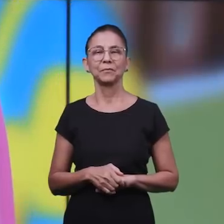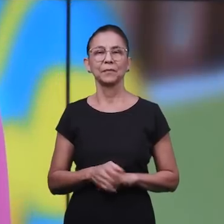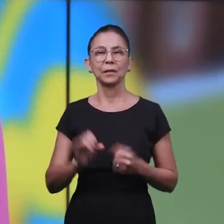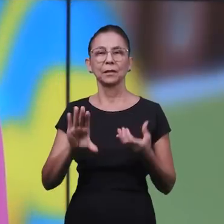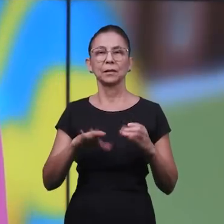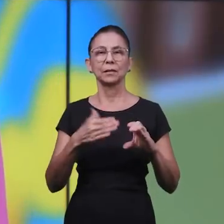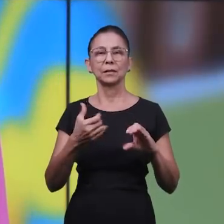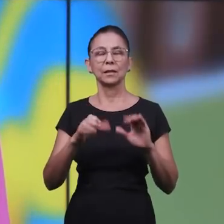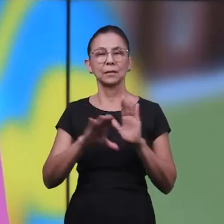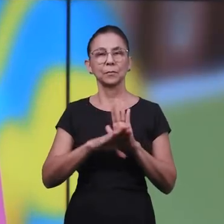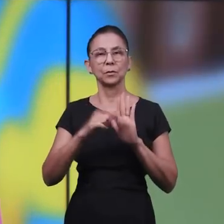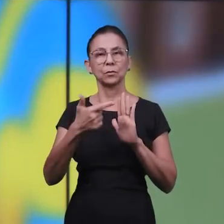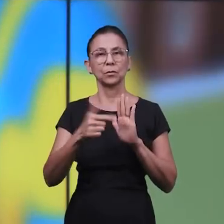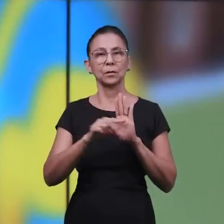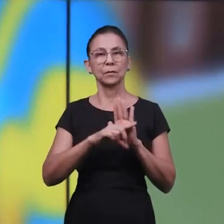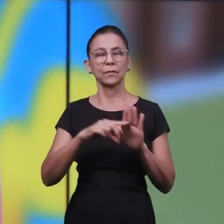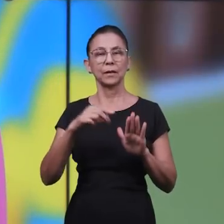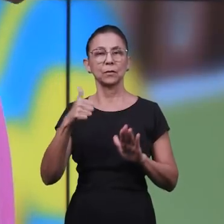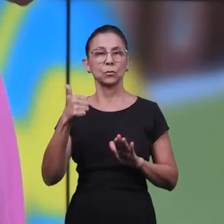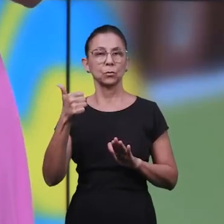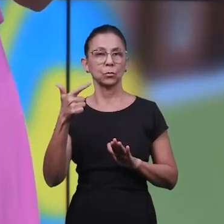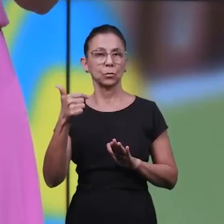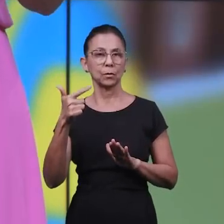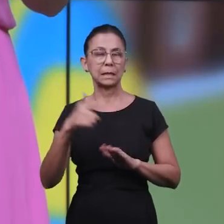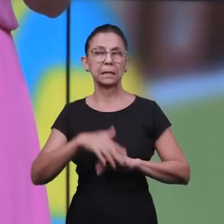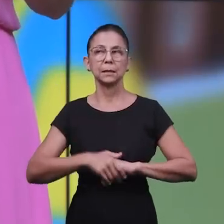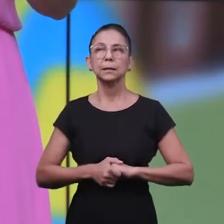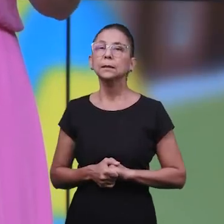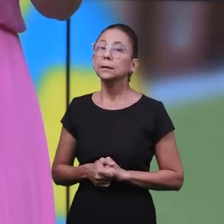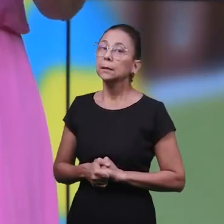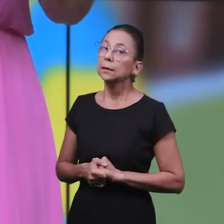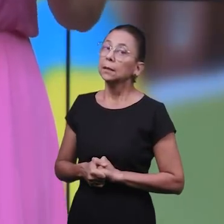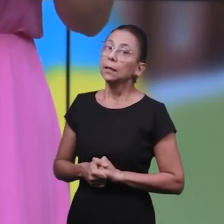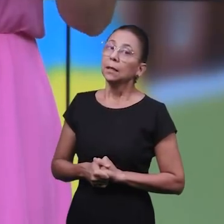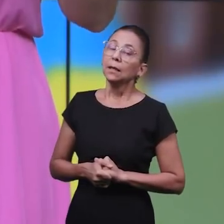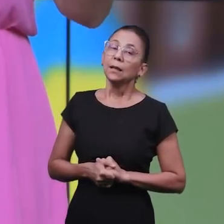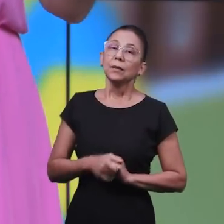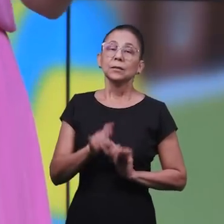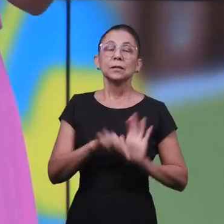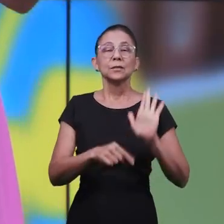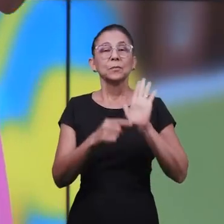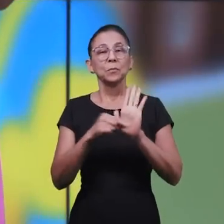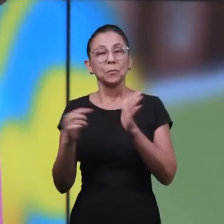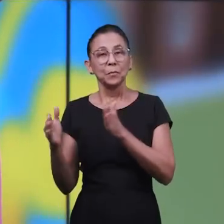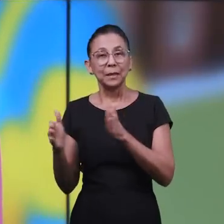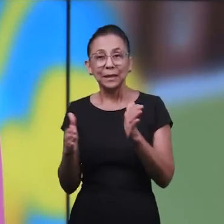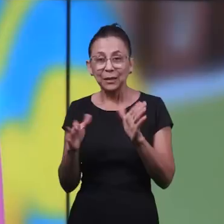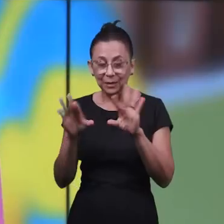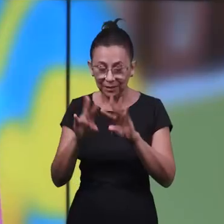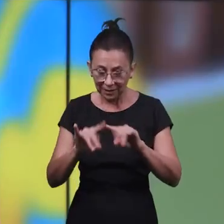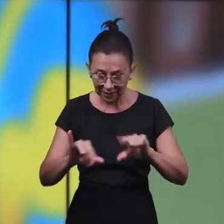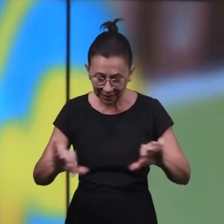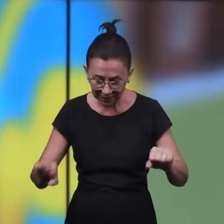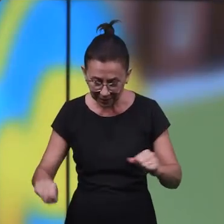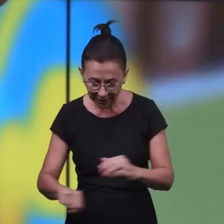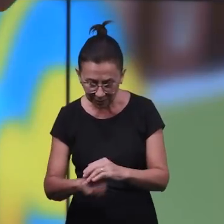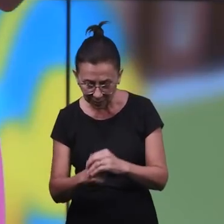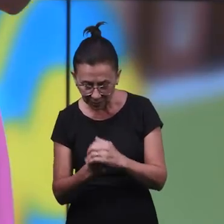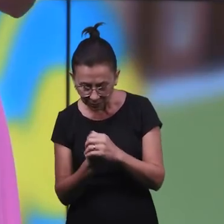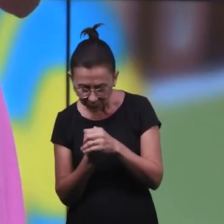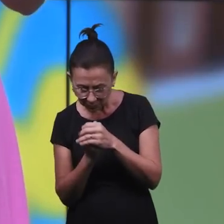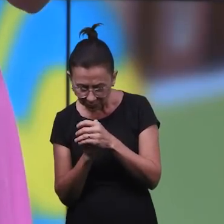No texto que nós lemos, fala sobre um tempo em que as flores aparecem sobre a terra. E não